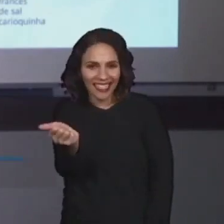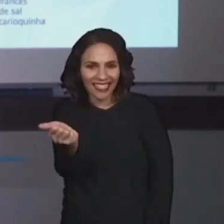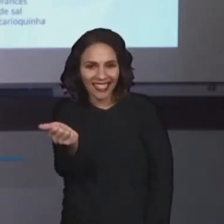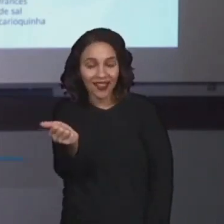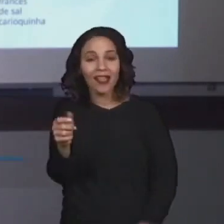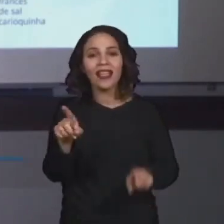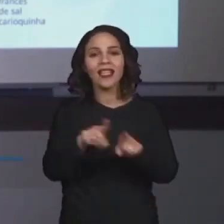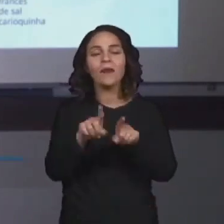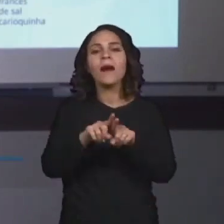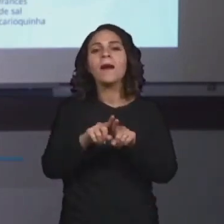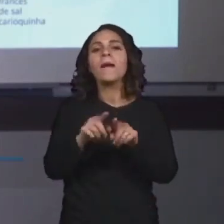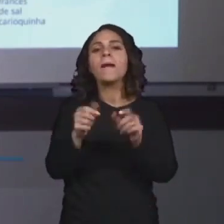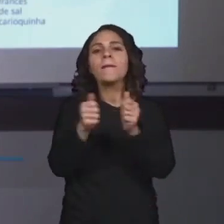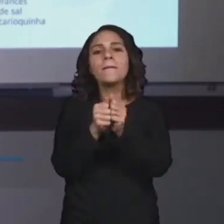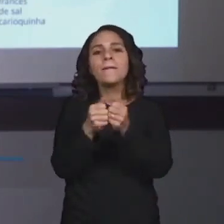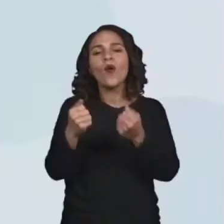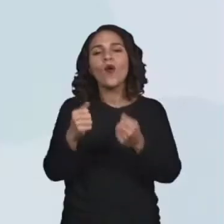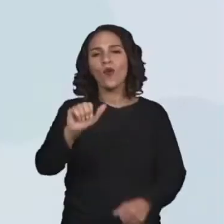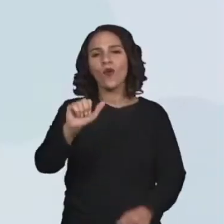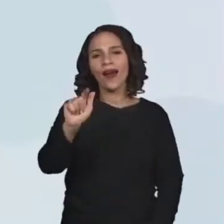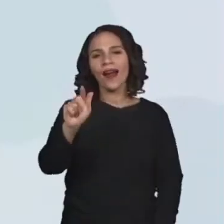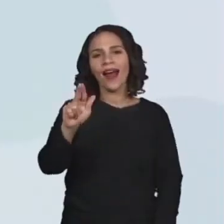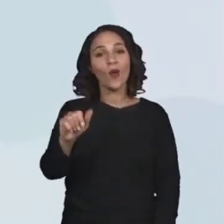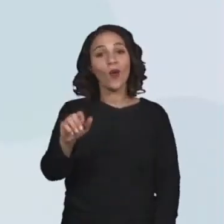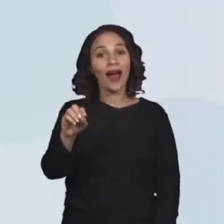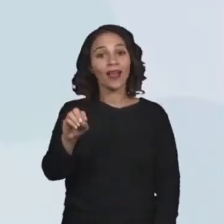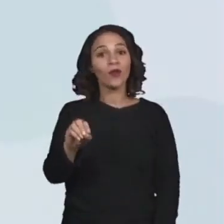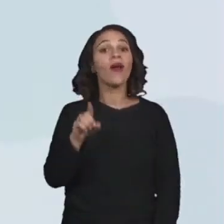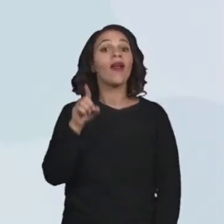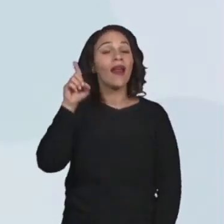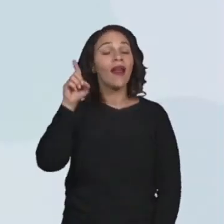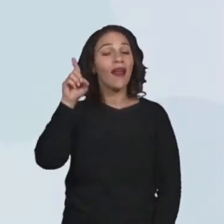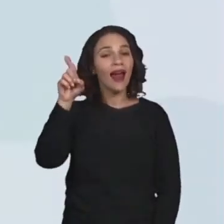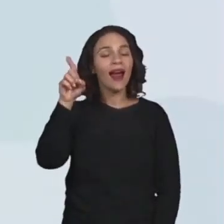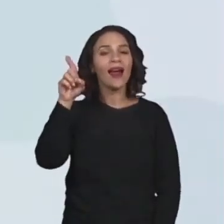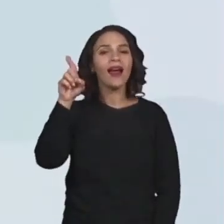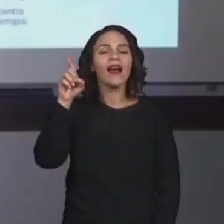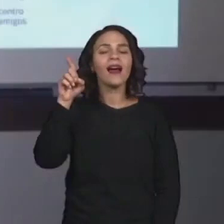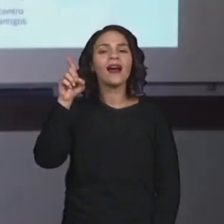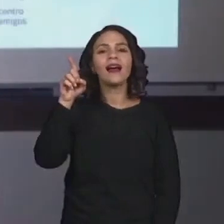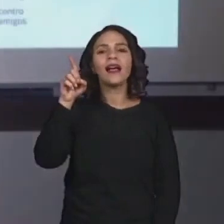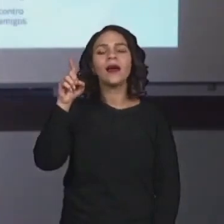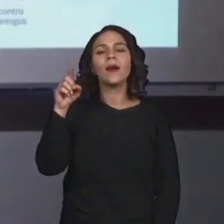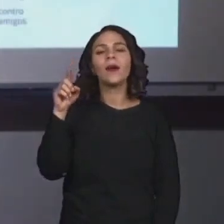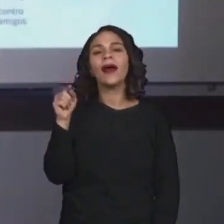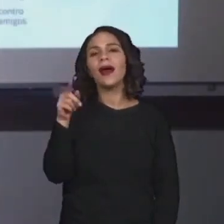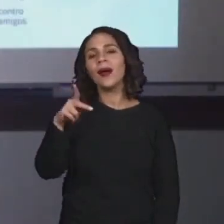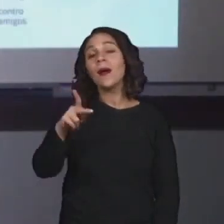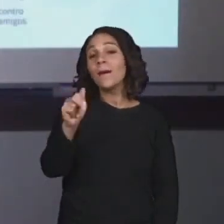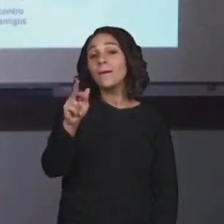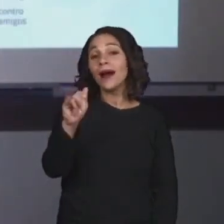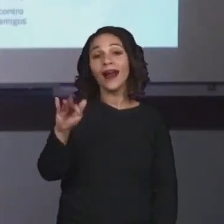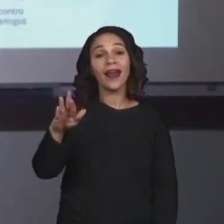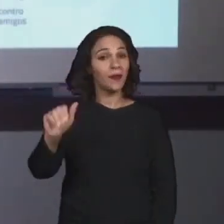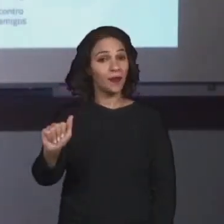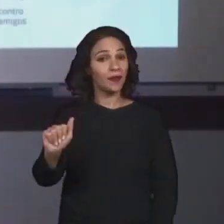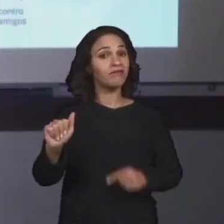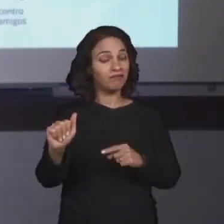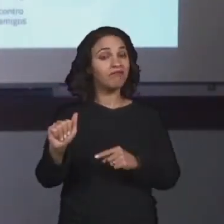pão aguado lá na Paraíba. As variações situacionais. O que seriam essas